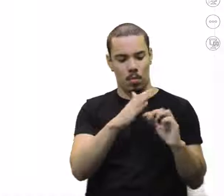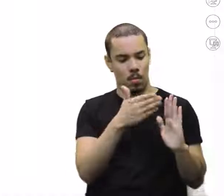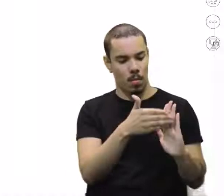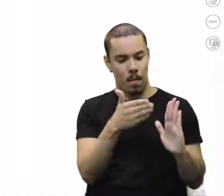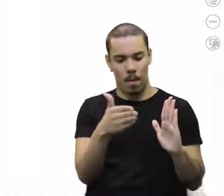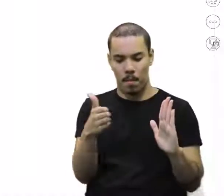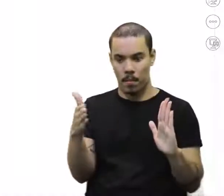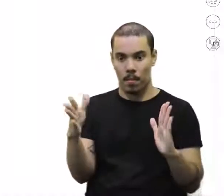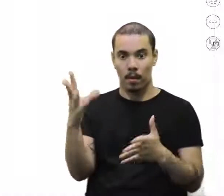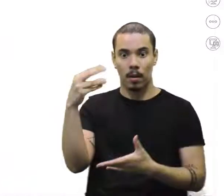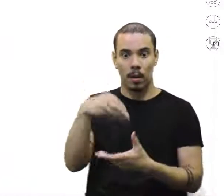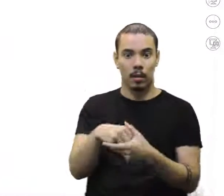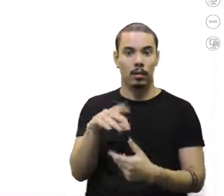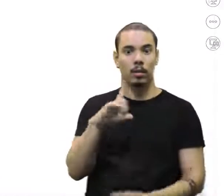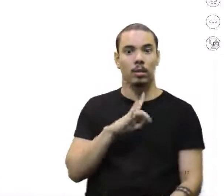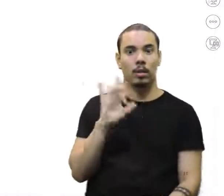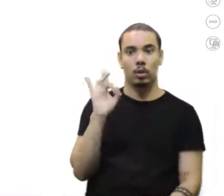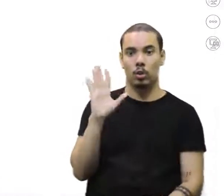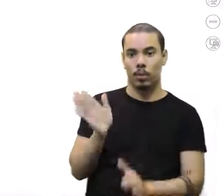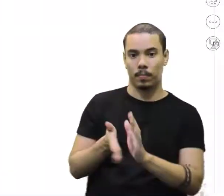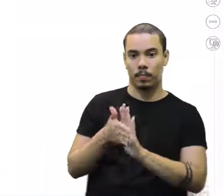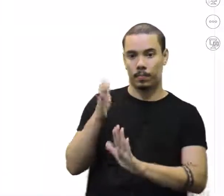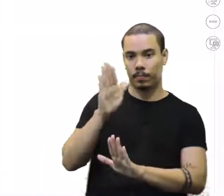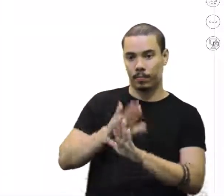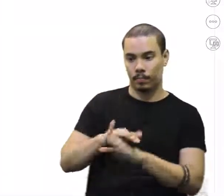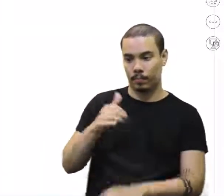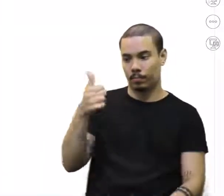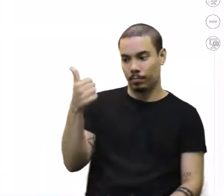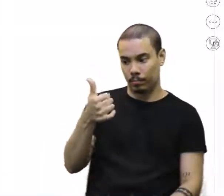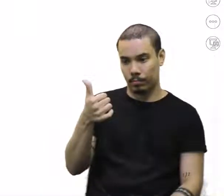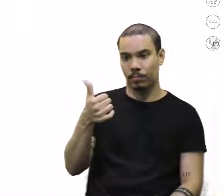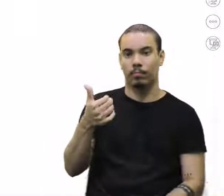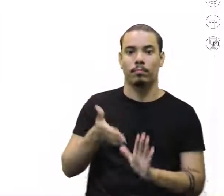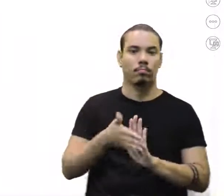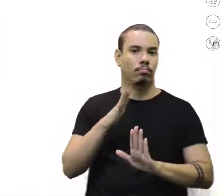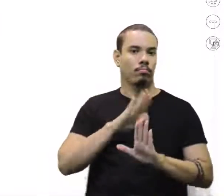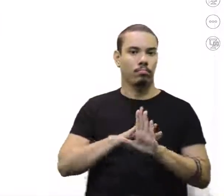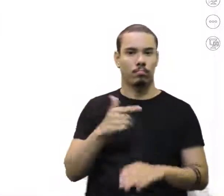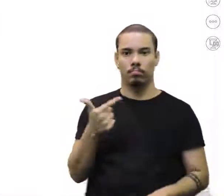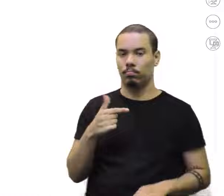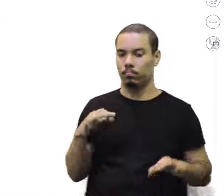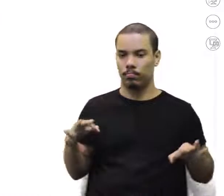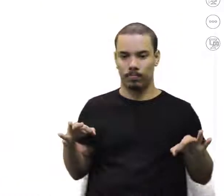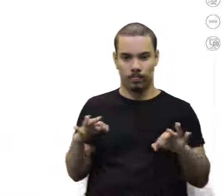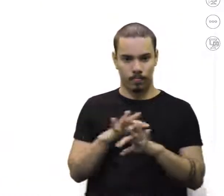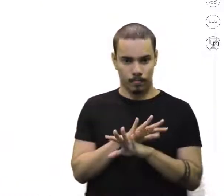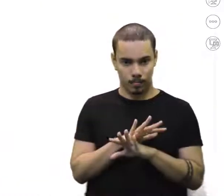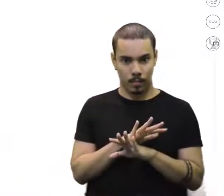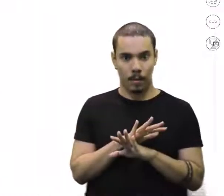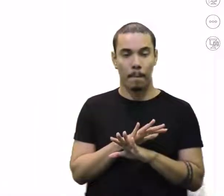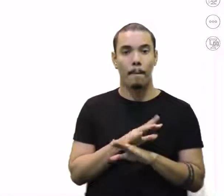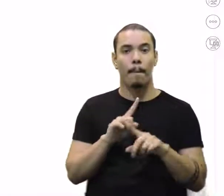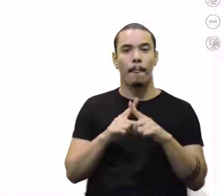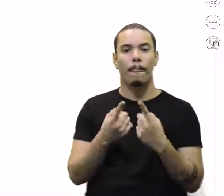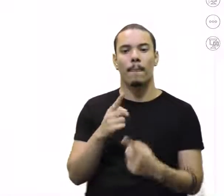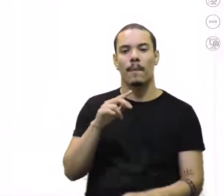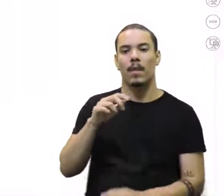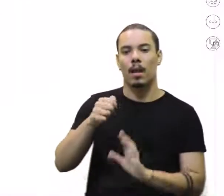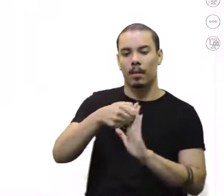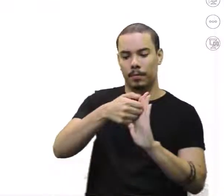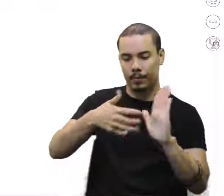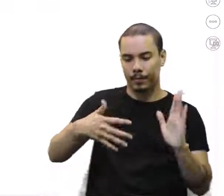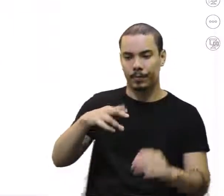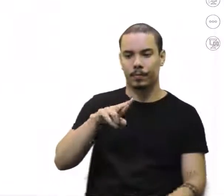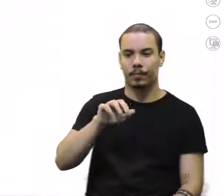existe carbono somente primário e secundário. Nas ramificadas, nós vamos ter a presença